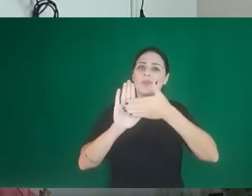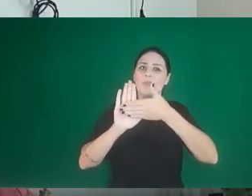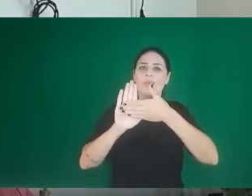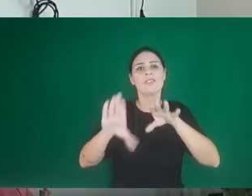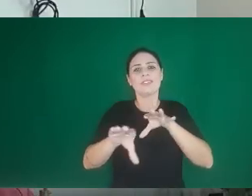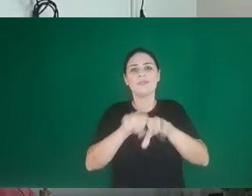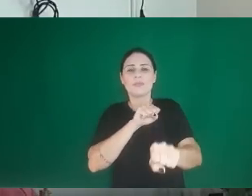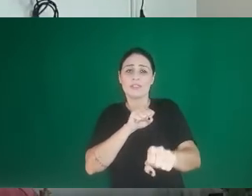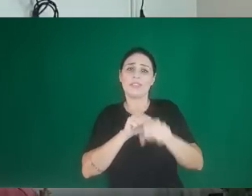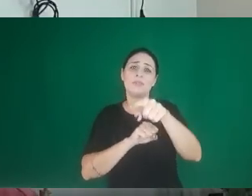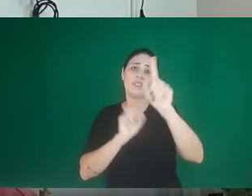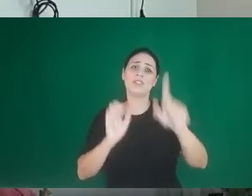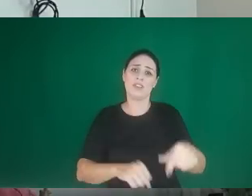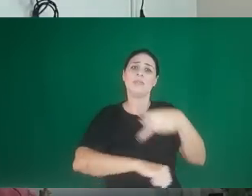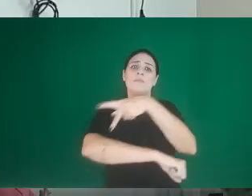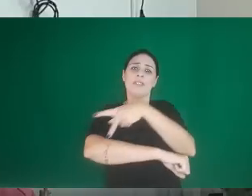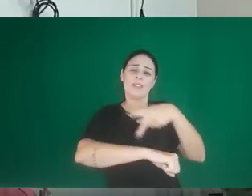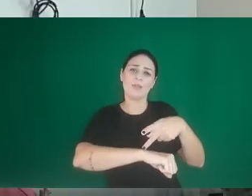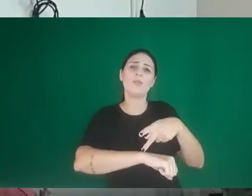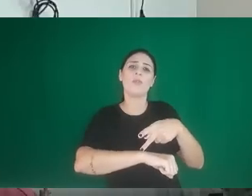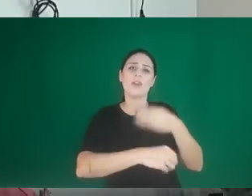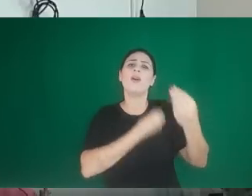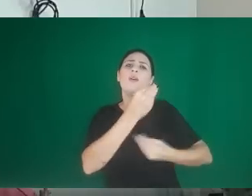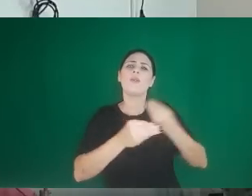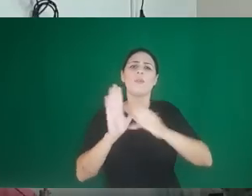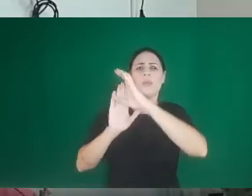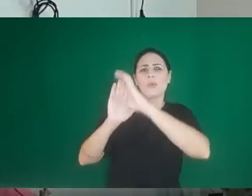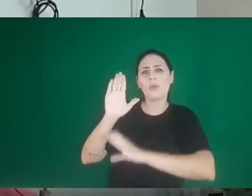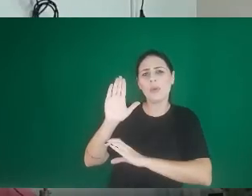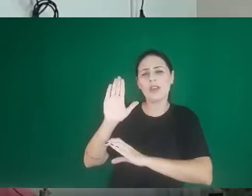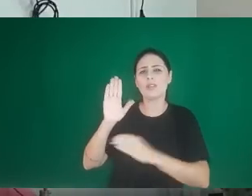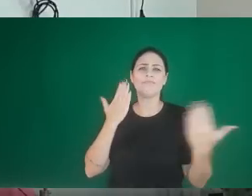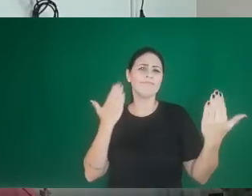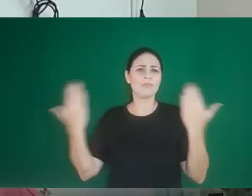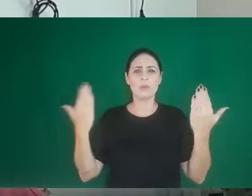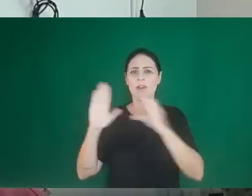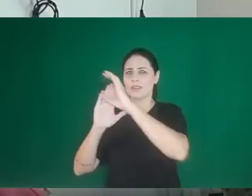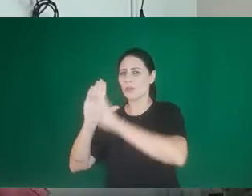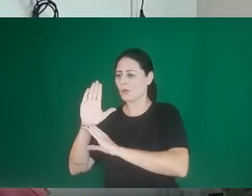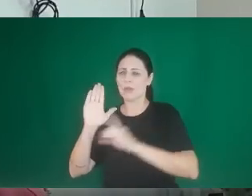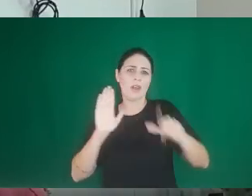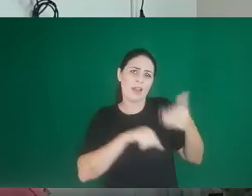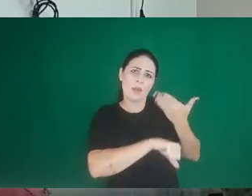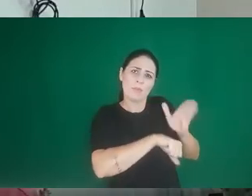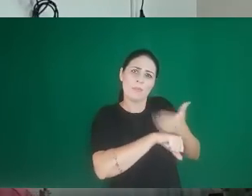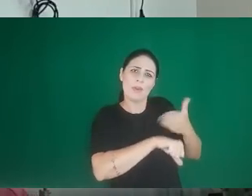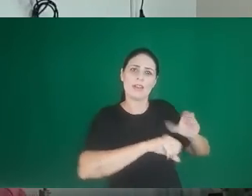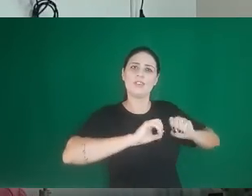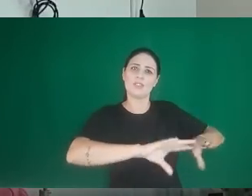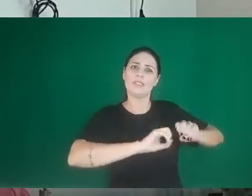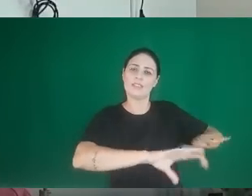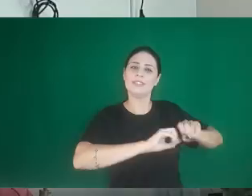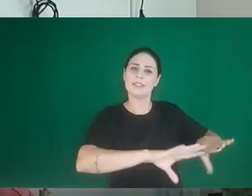como formação, como a professora pedagoga Claudinei colocou, o alinhamento curricular entre o currículo prescrito e as